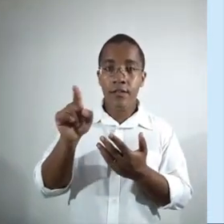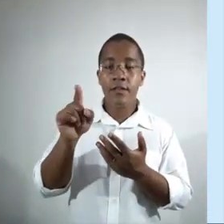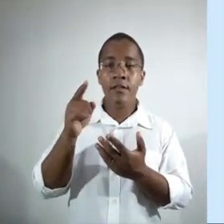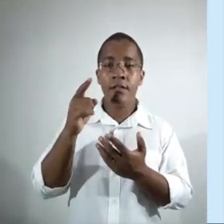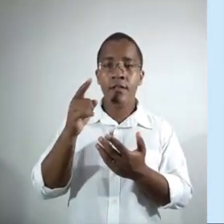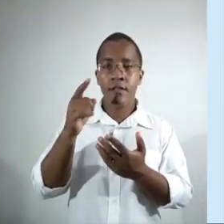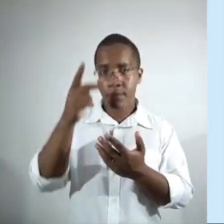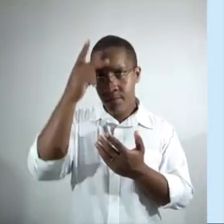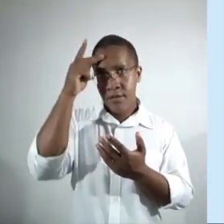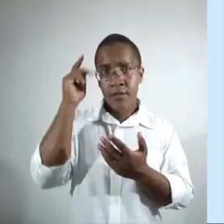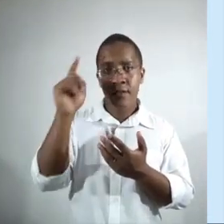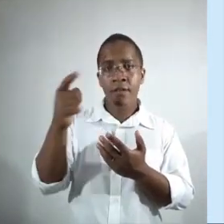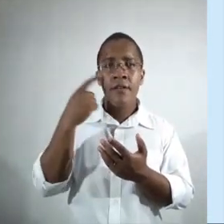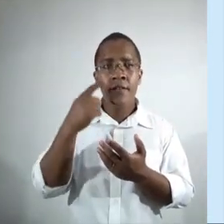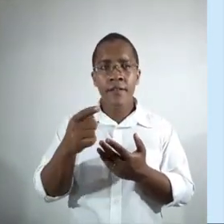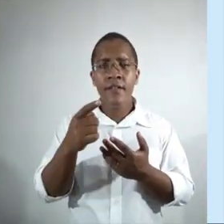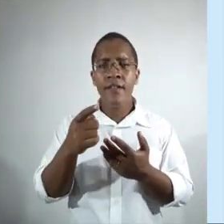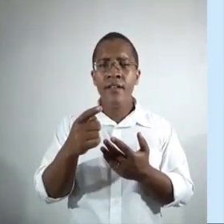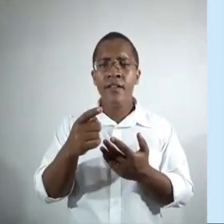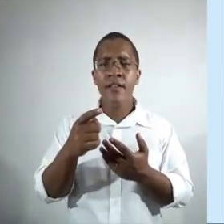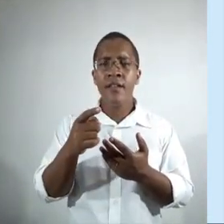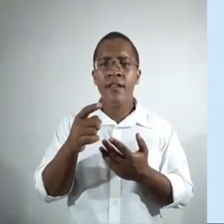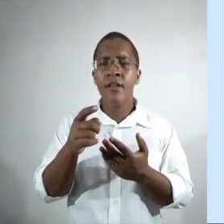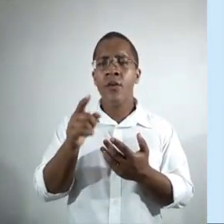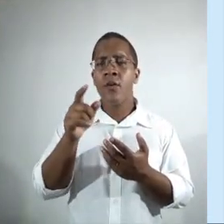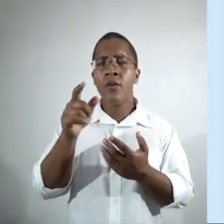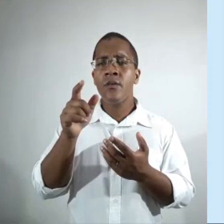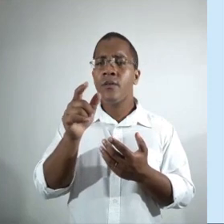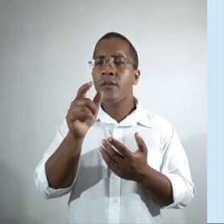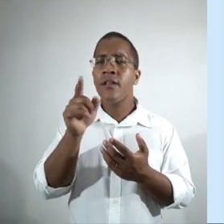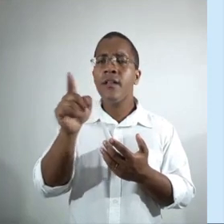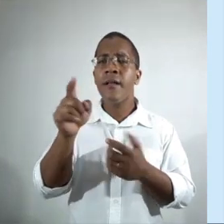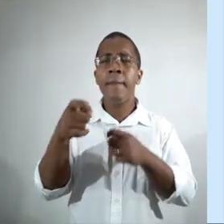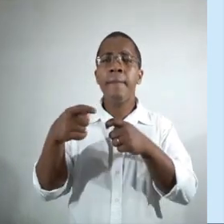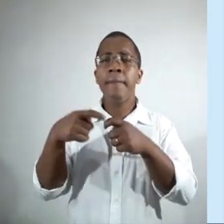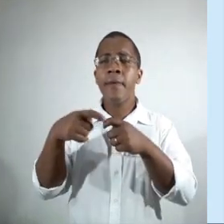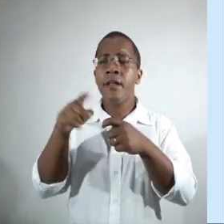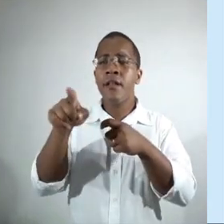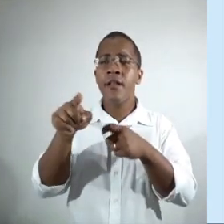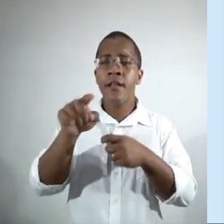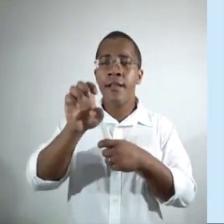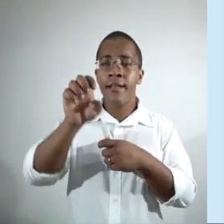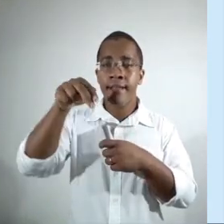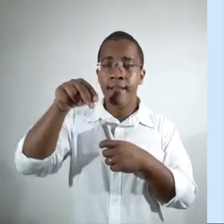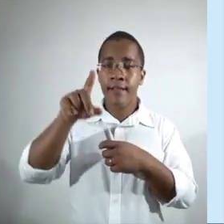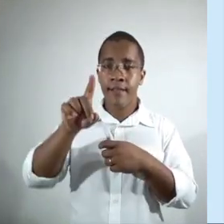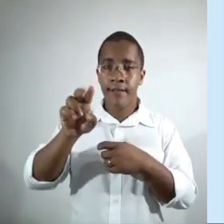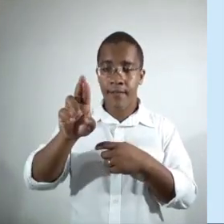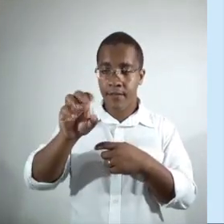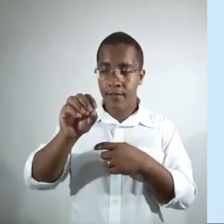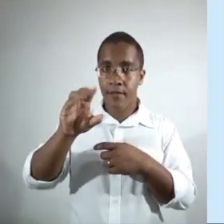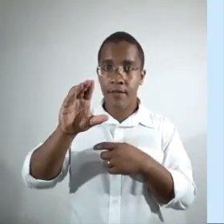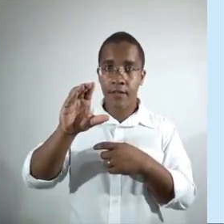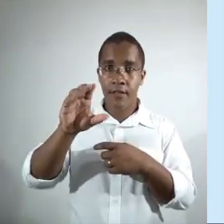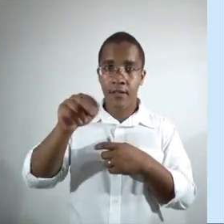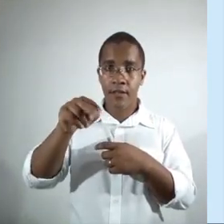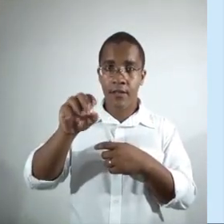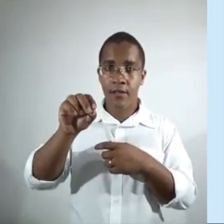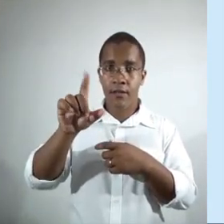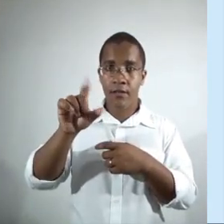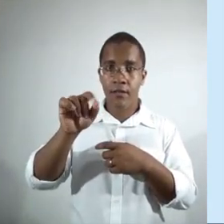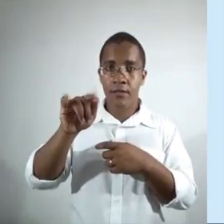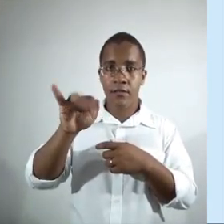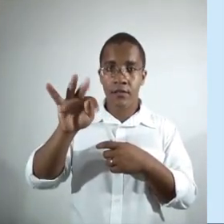responsável que vê essa questão dos hormônios e tal é o endocrinologista. Ele é o especialista que vai